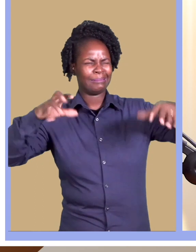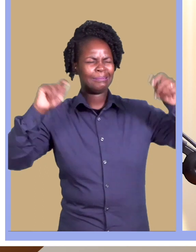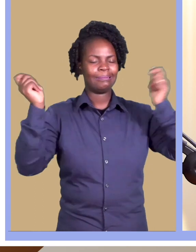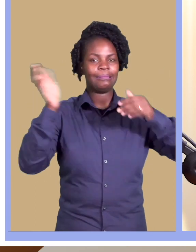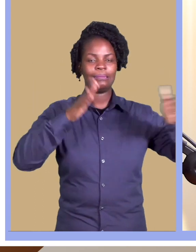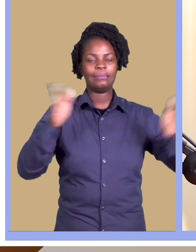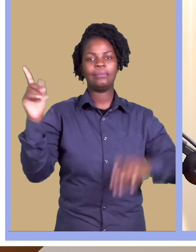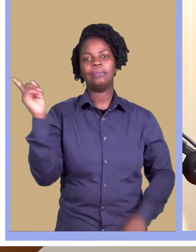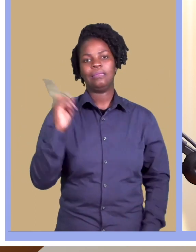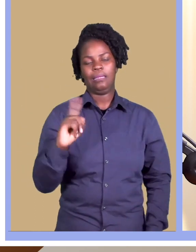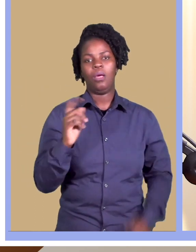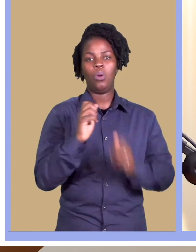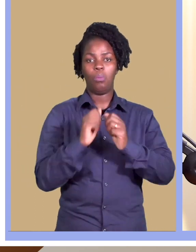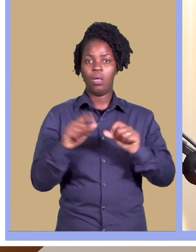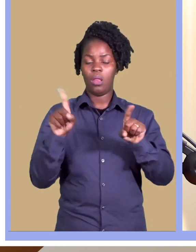também conseguem